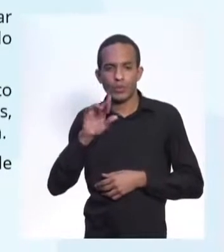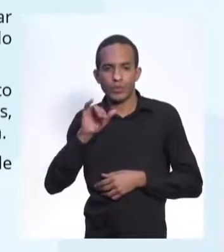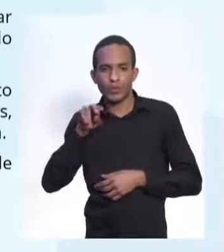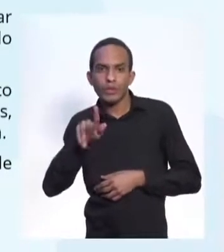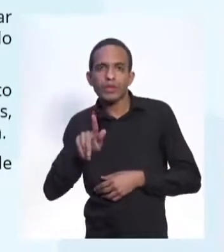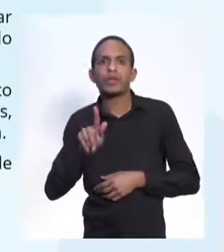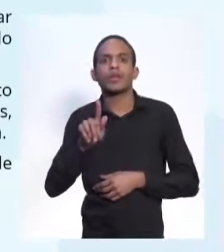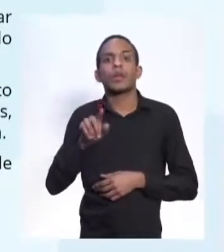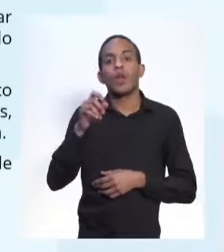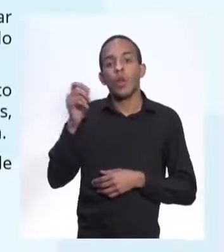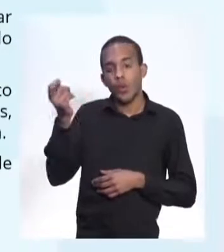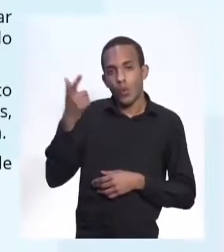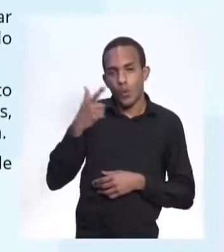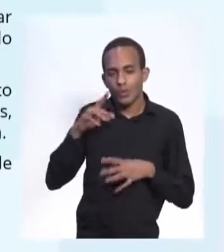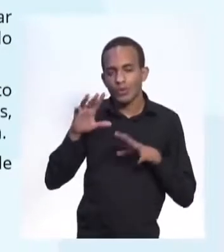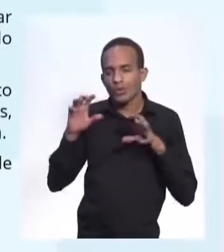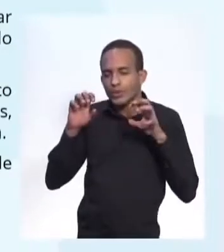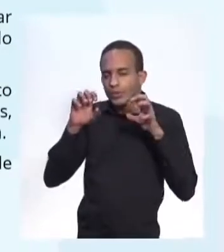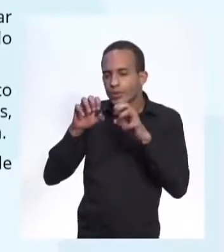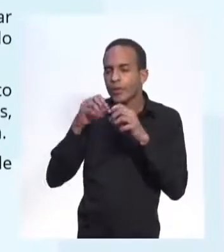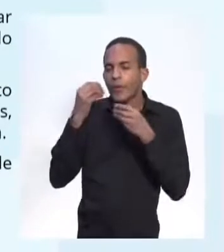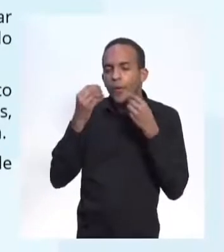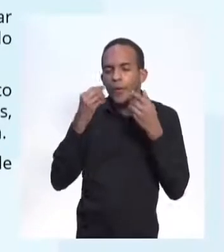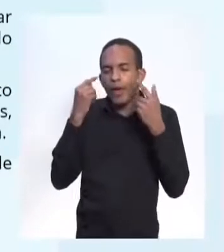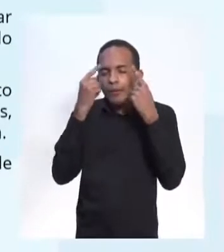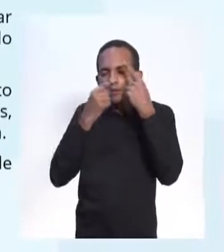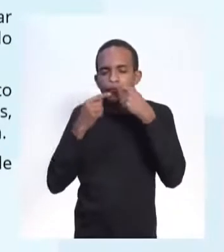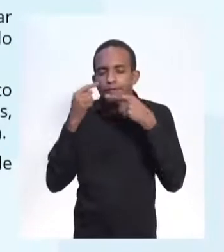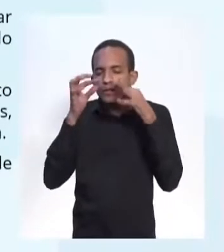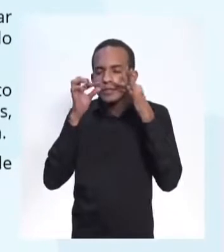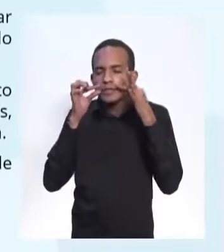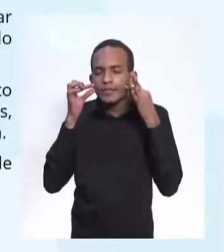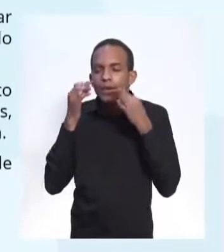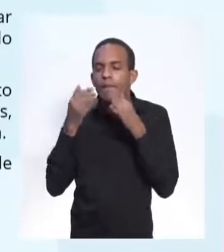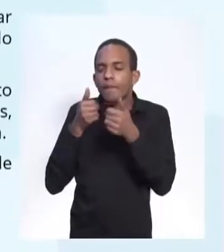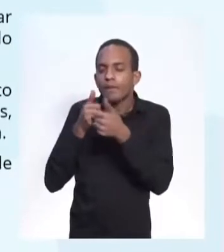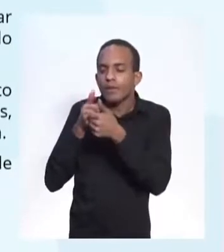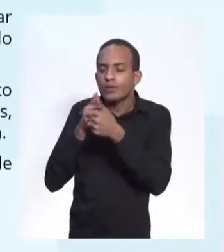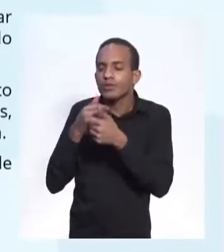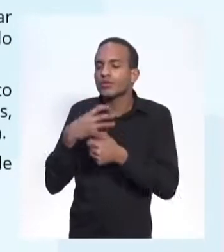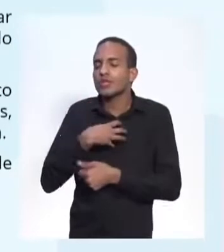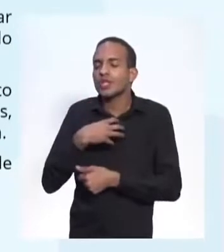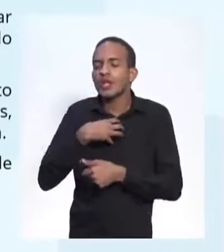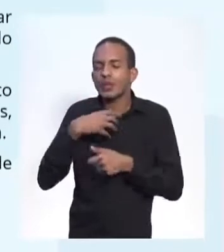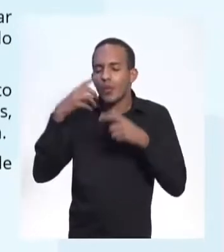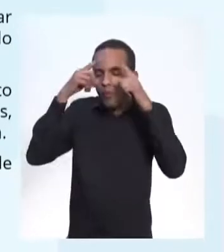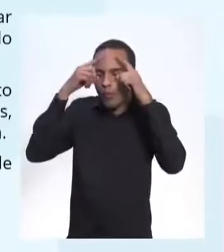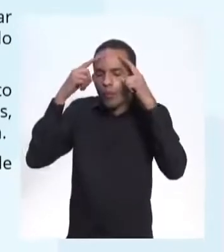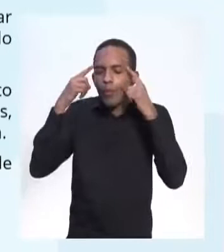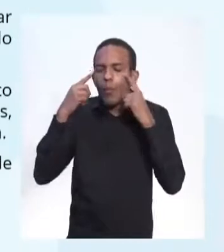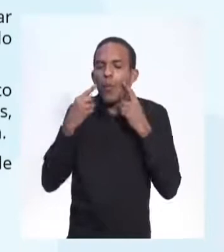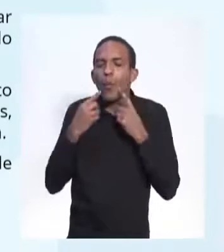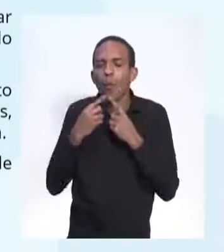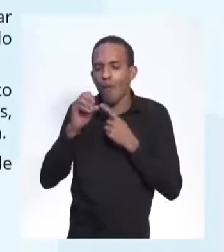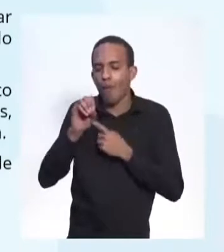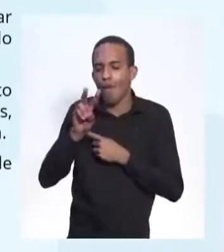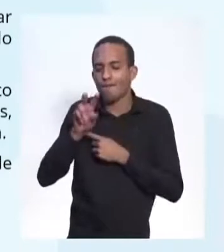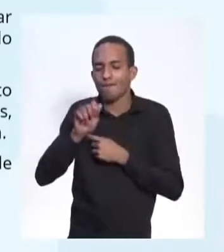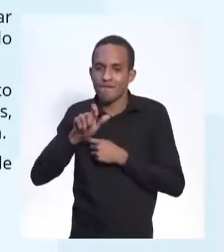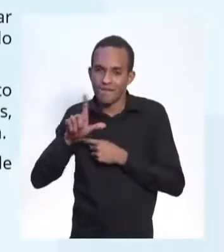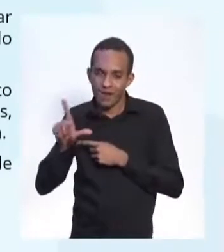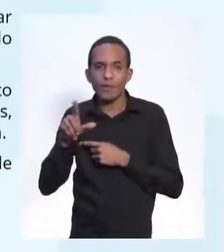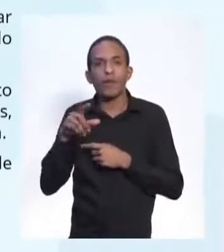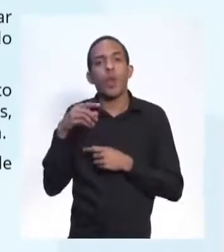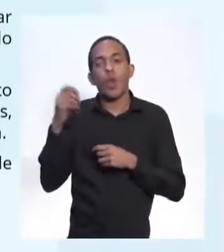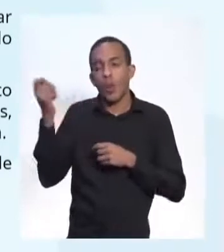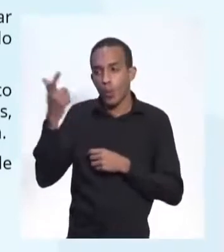luz e sombra para suavizar a linha do rosto, fazendo com que fique mais próximo do formato oval. Essa técnica de luz e sombra na